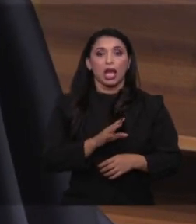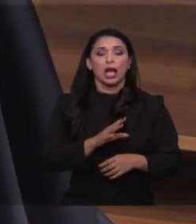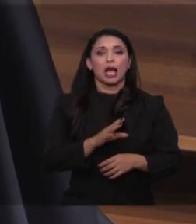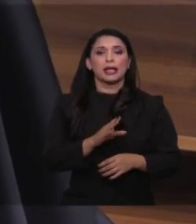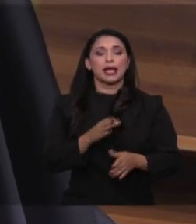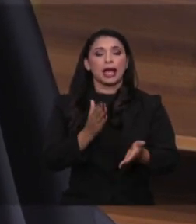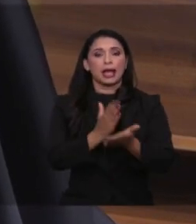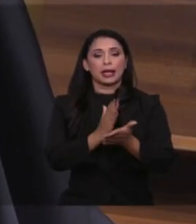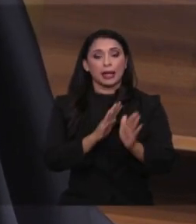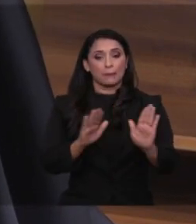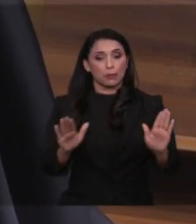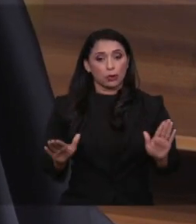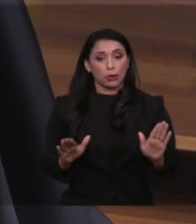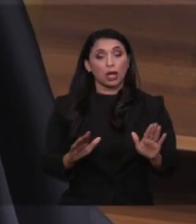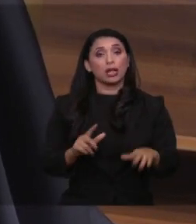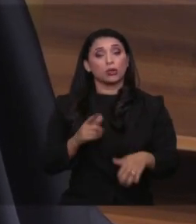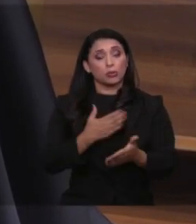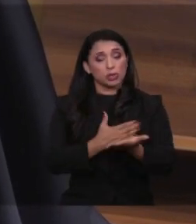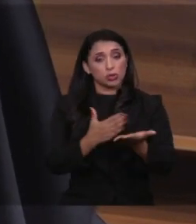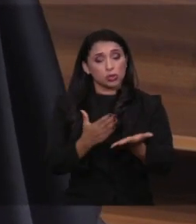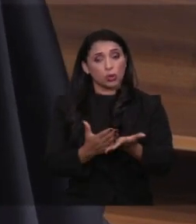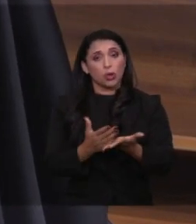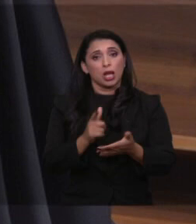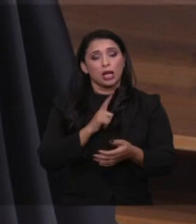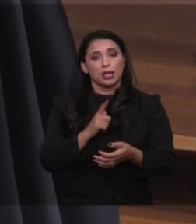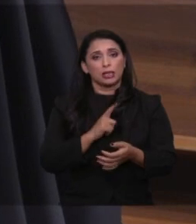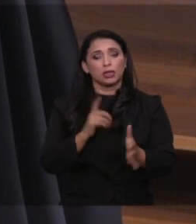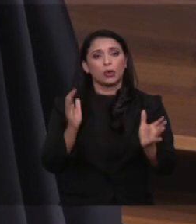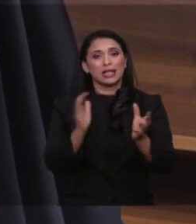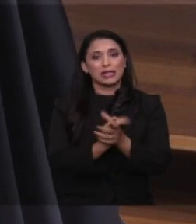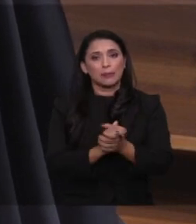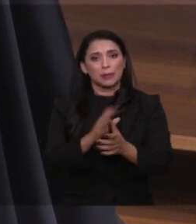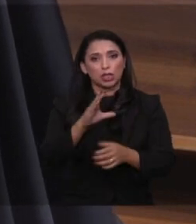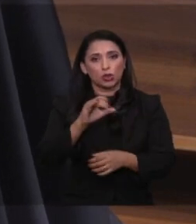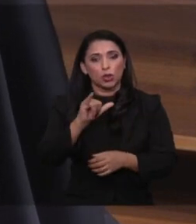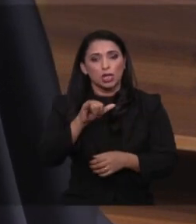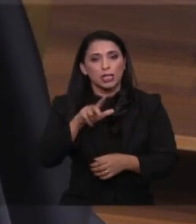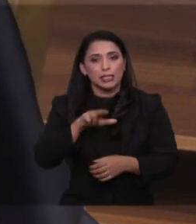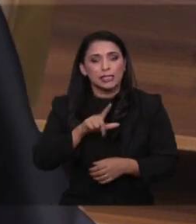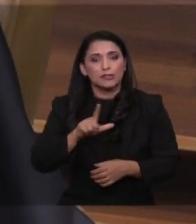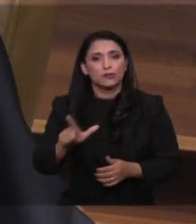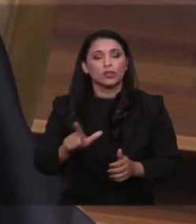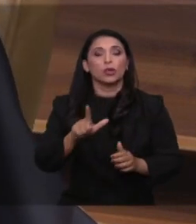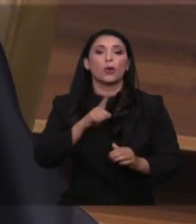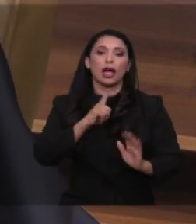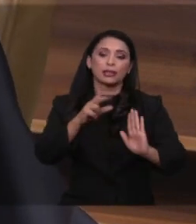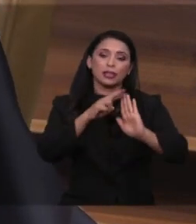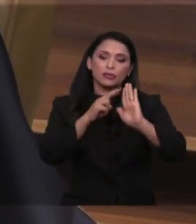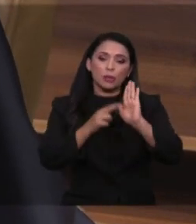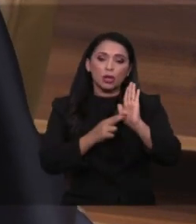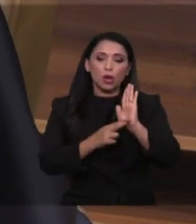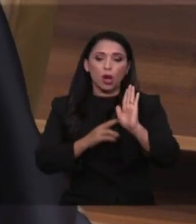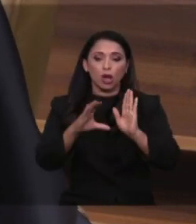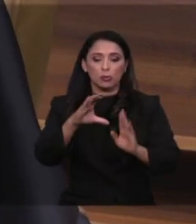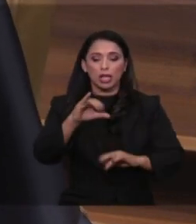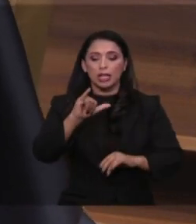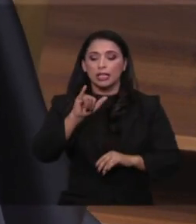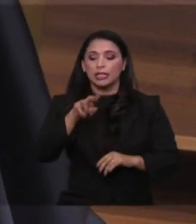se institui o casamento civil e se passa a ter uma normatividade civil